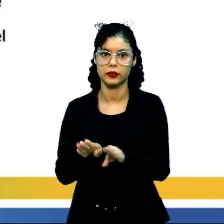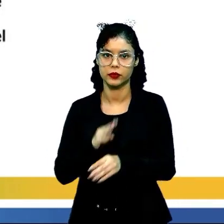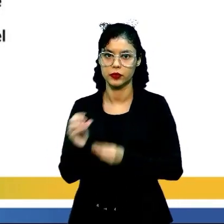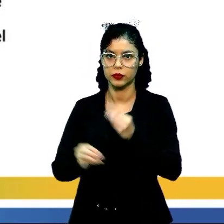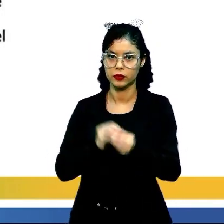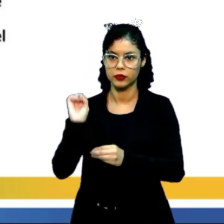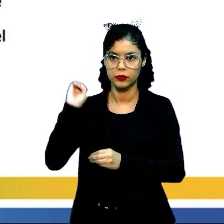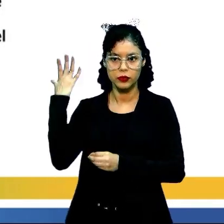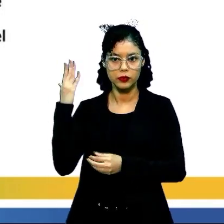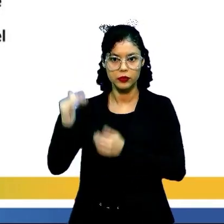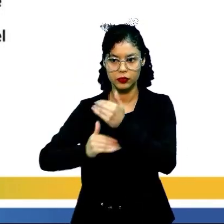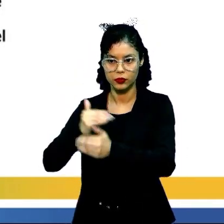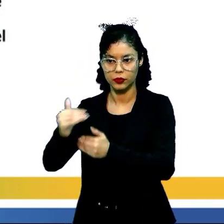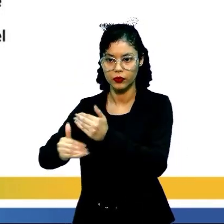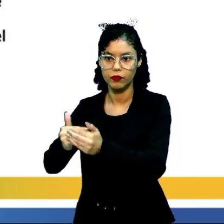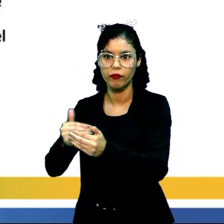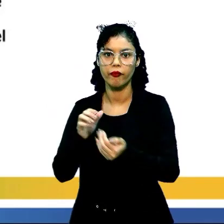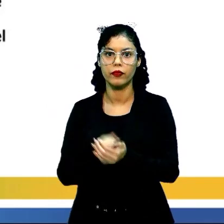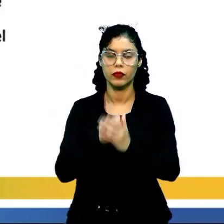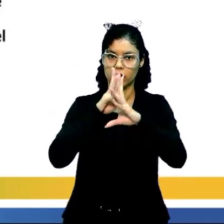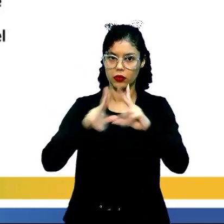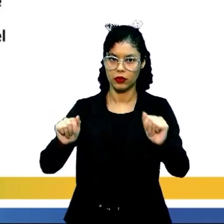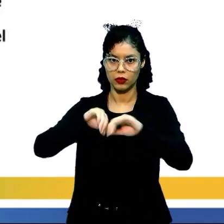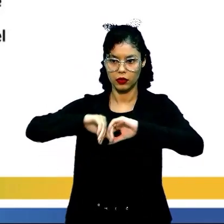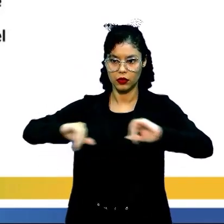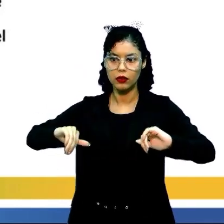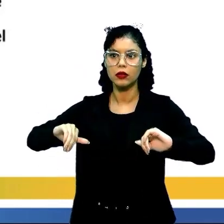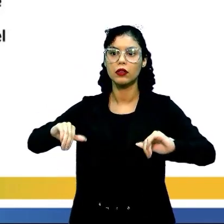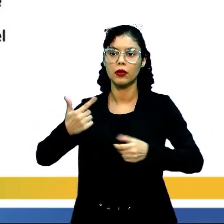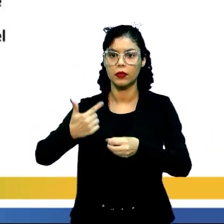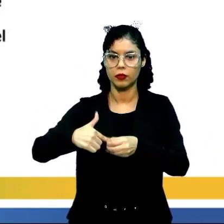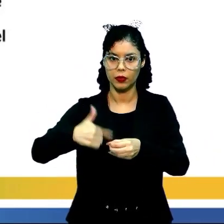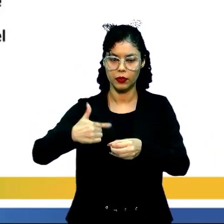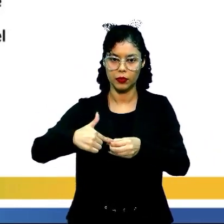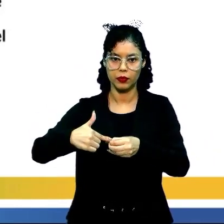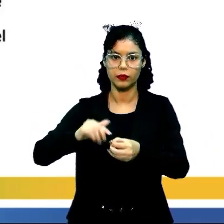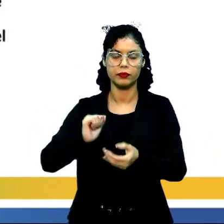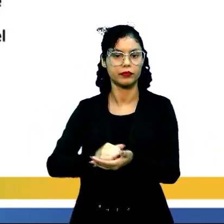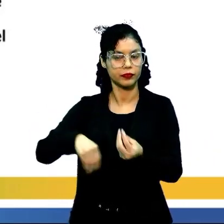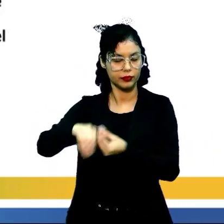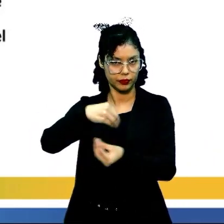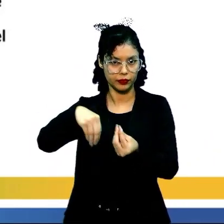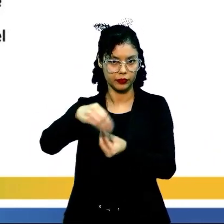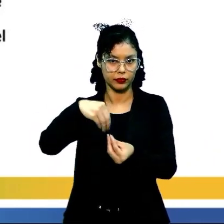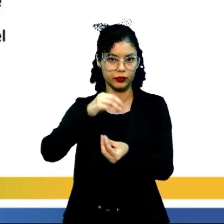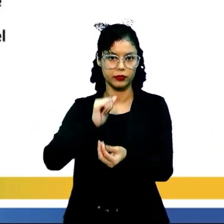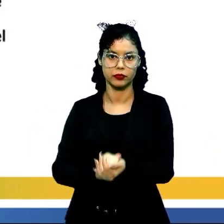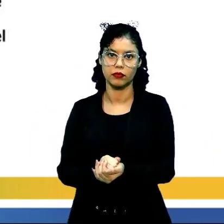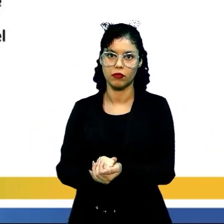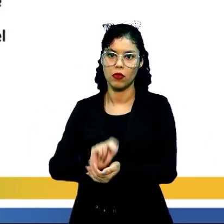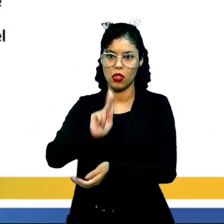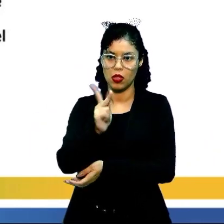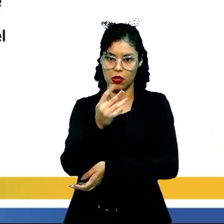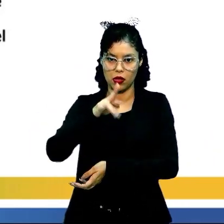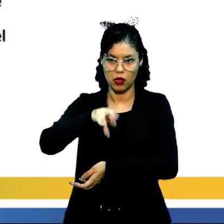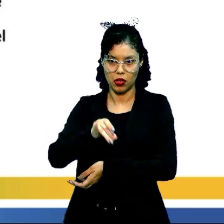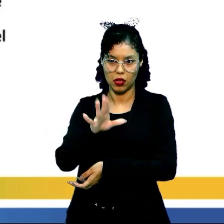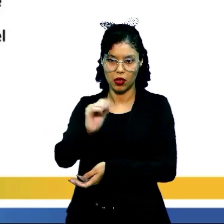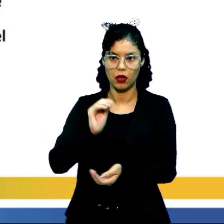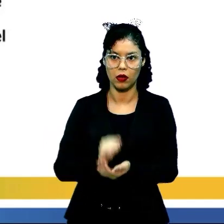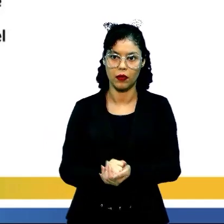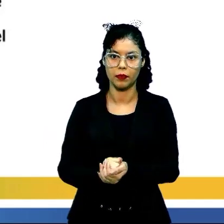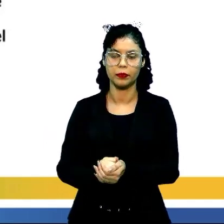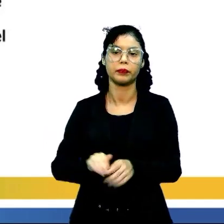que funciona o processo de destilação no petróleo. O petróleo é uma mistura formada apenas por hidrocarbonetos.